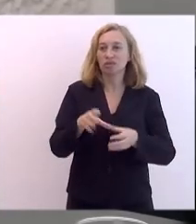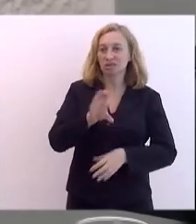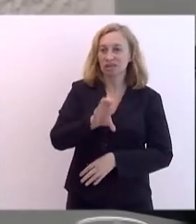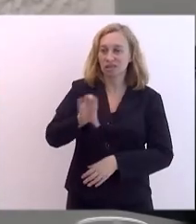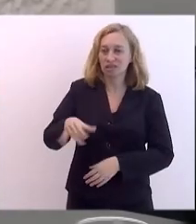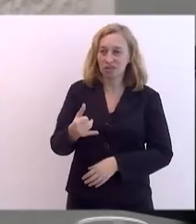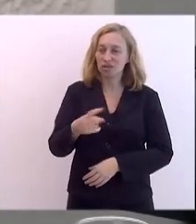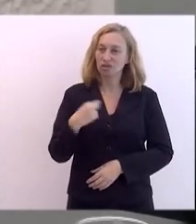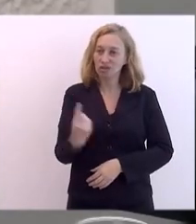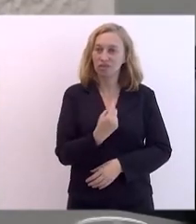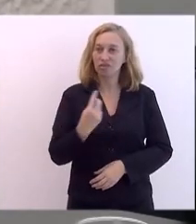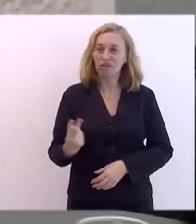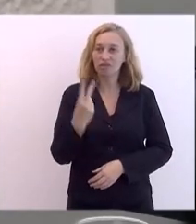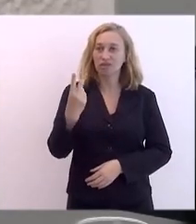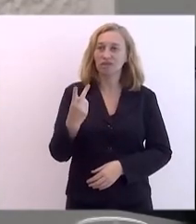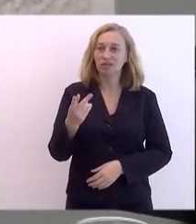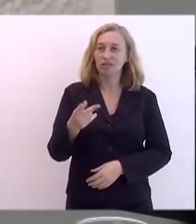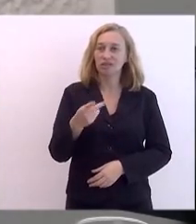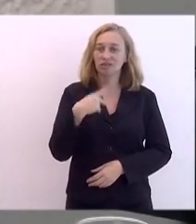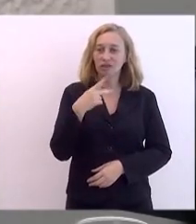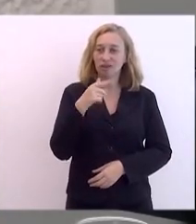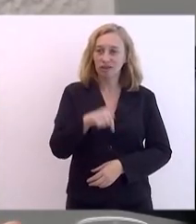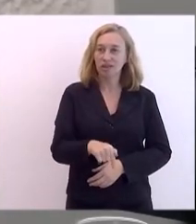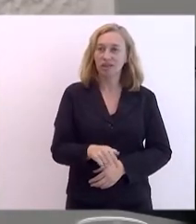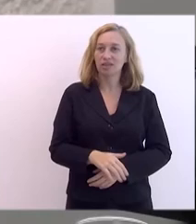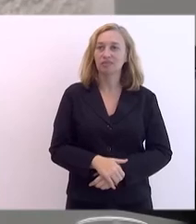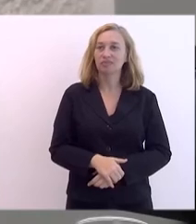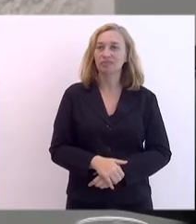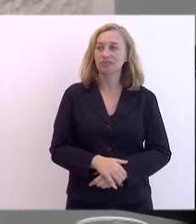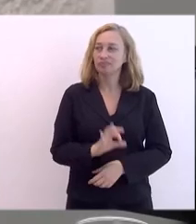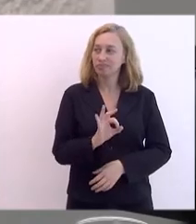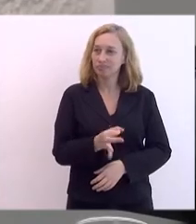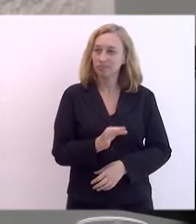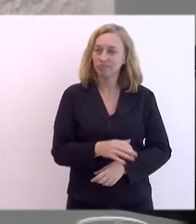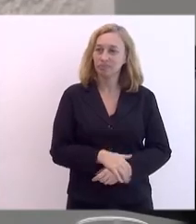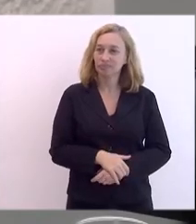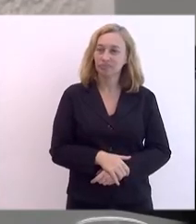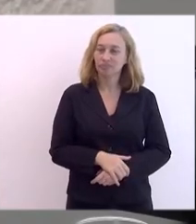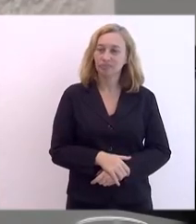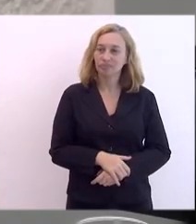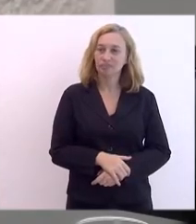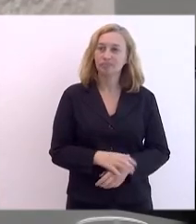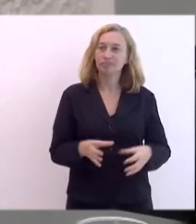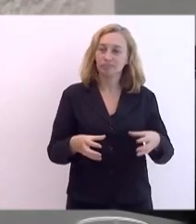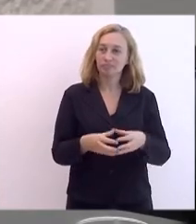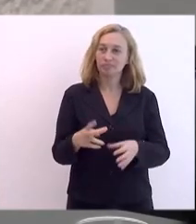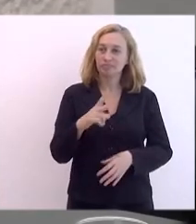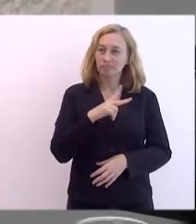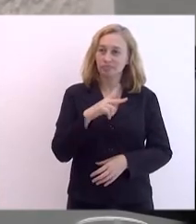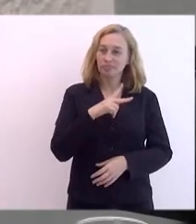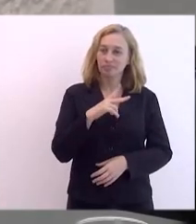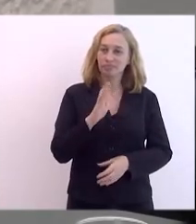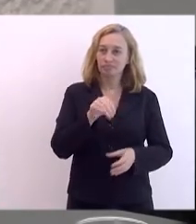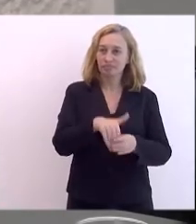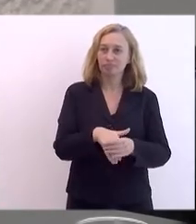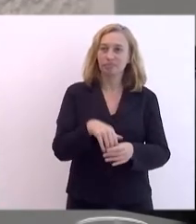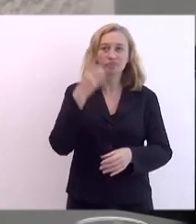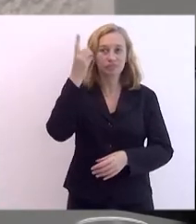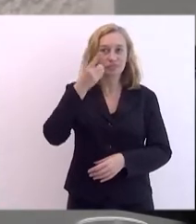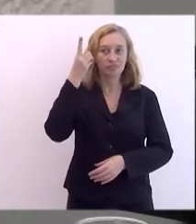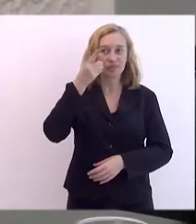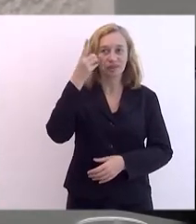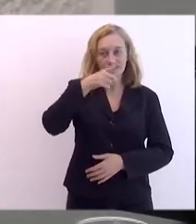preserva. Então, fica aqui o motivo de desagravo, é absolutamente esse. E no campo pessoal, me filio. Meu voto seria o deputado Luiz